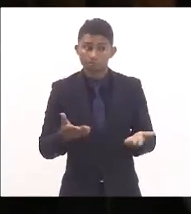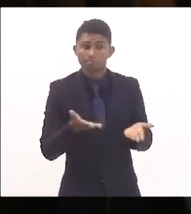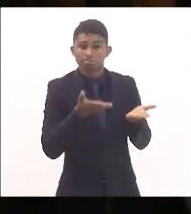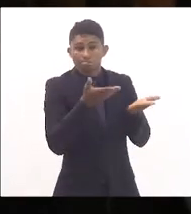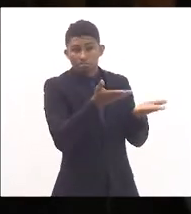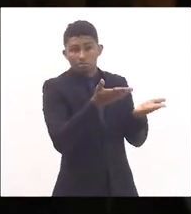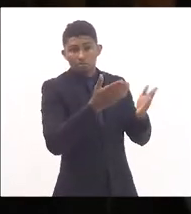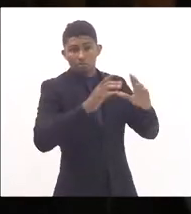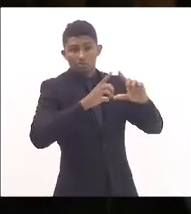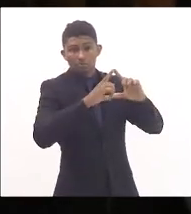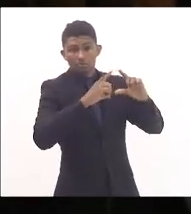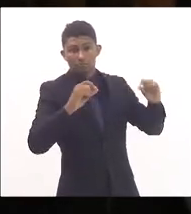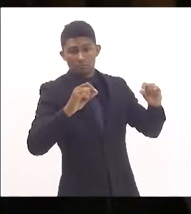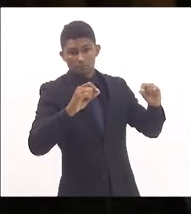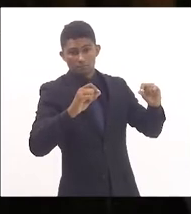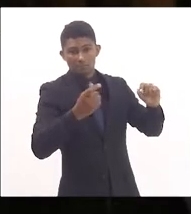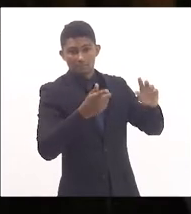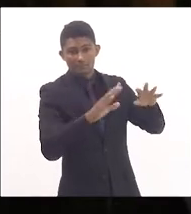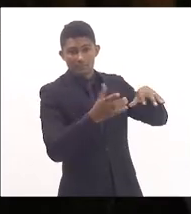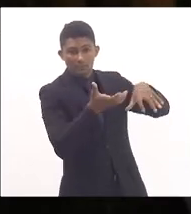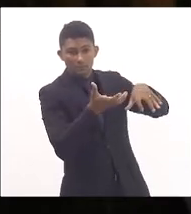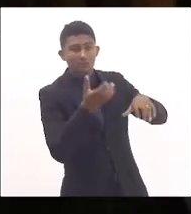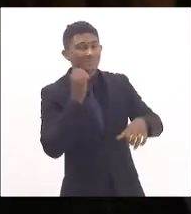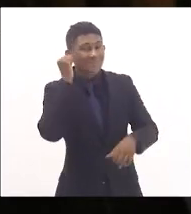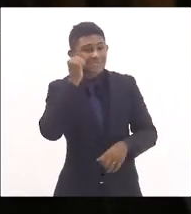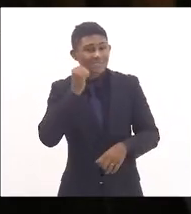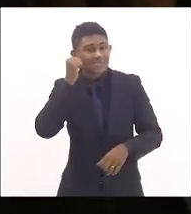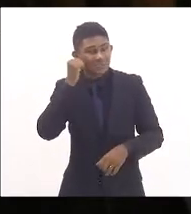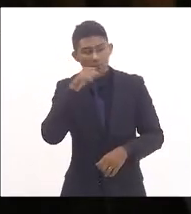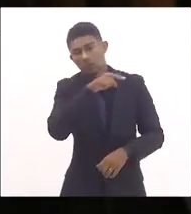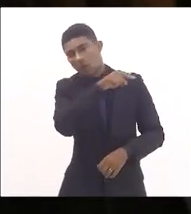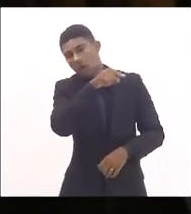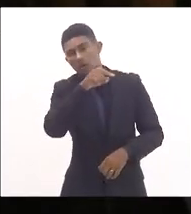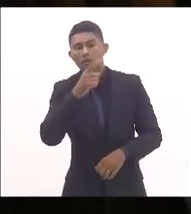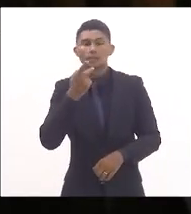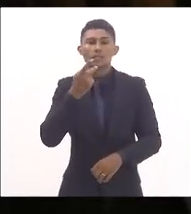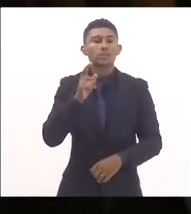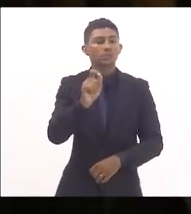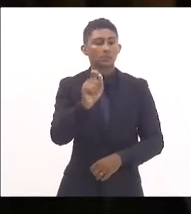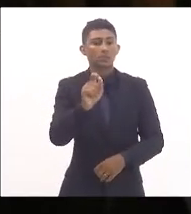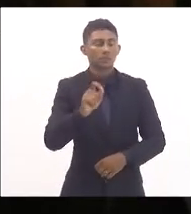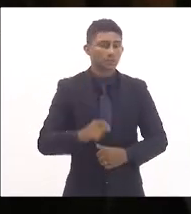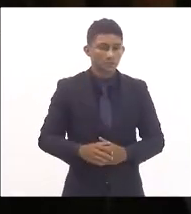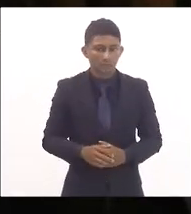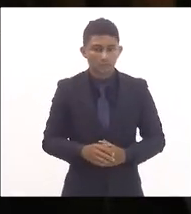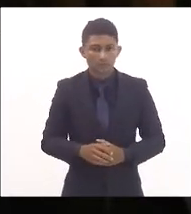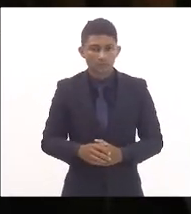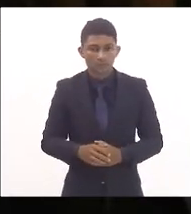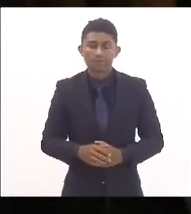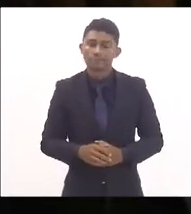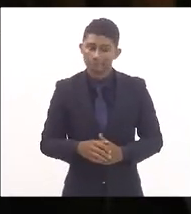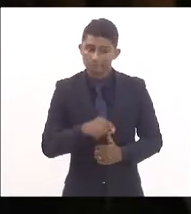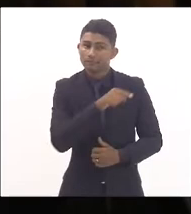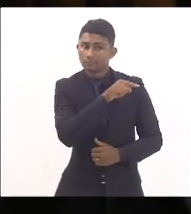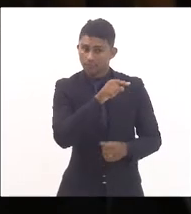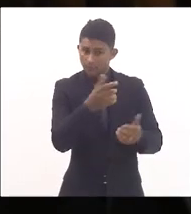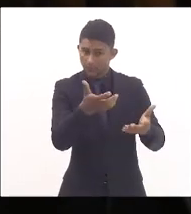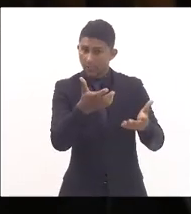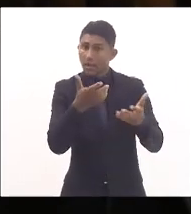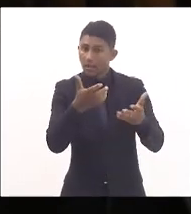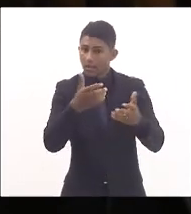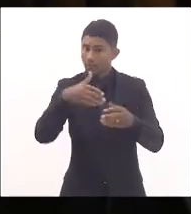Nacional, o próprio Senado Federal, está dizendo que quer votar isso